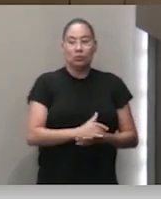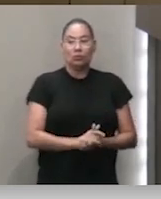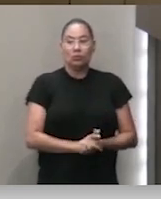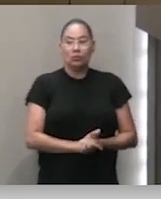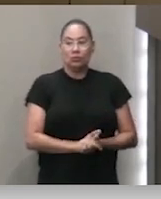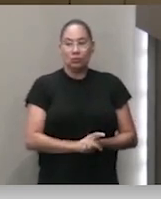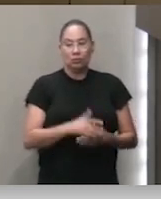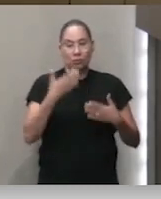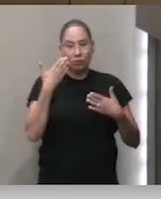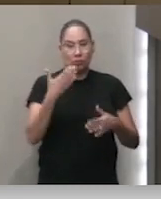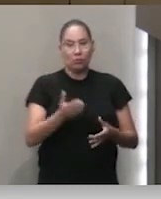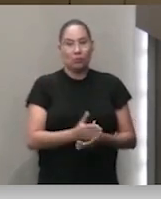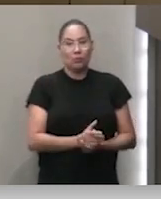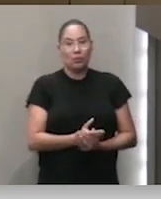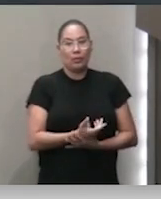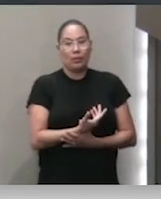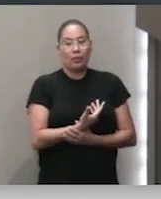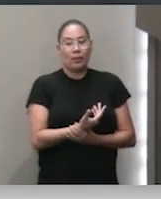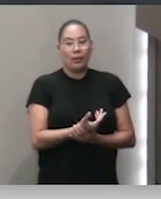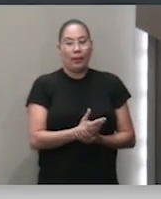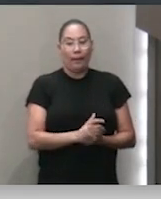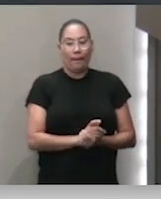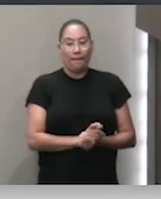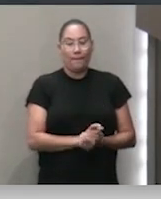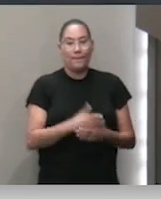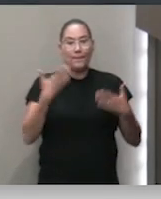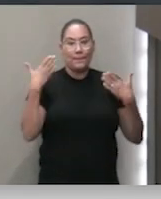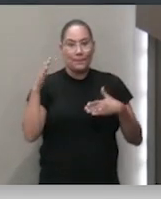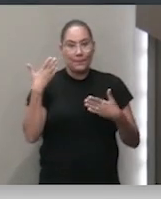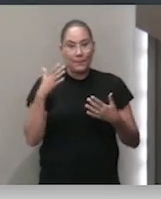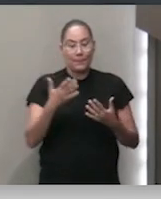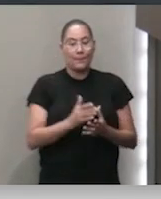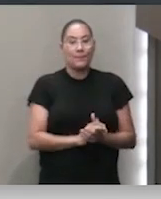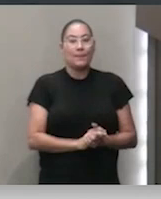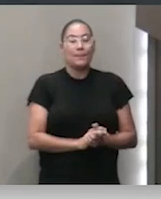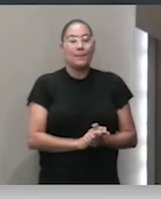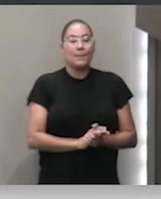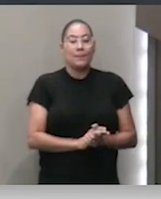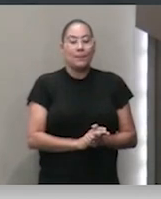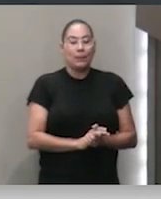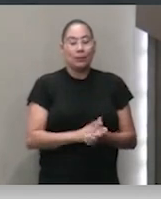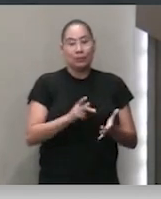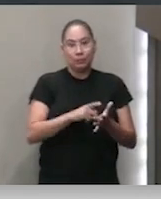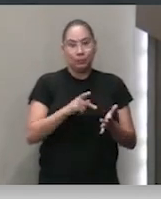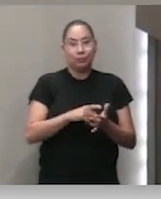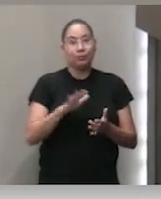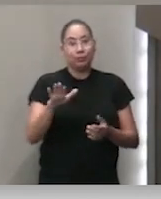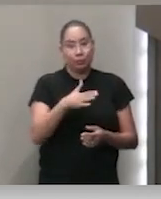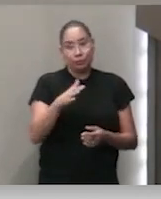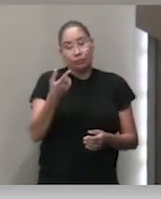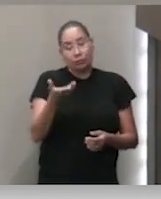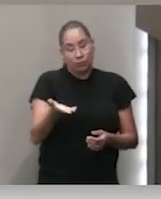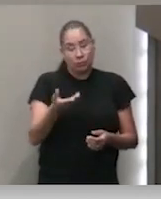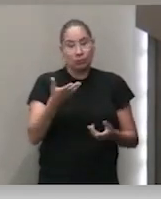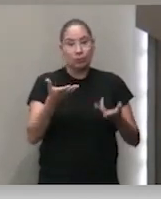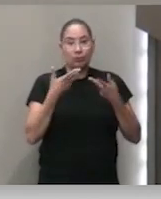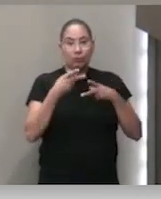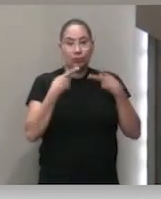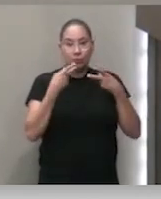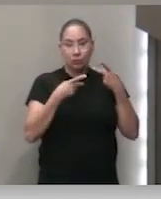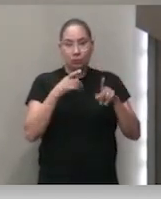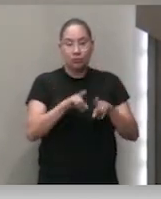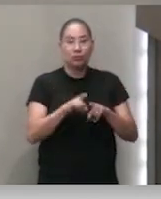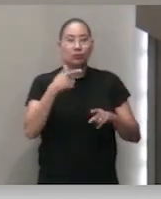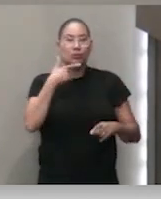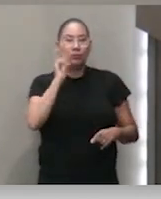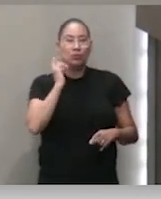Né? Muito obrigada, vereador. Parabéns, vereadora. É isso aí. É mais ou menos nesse sentido que eu quero falar também.